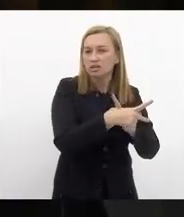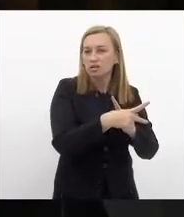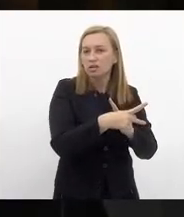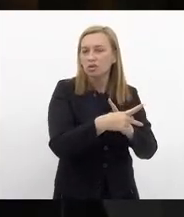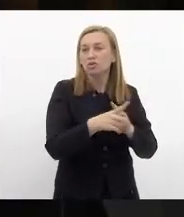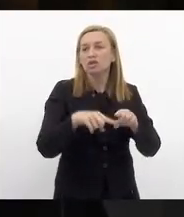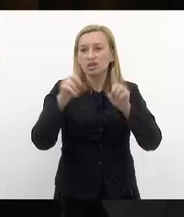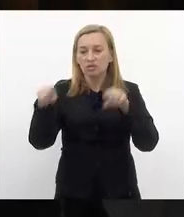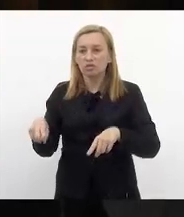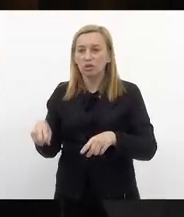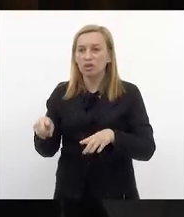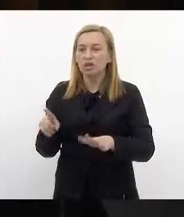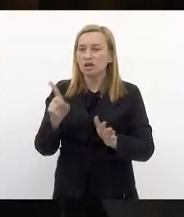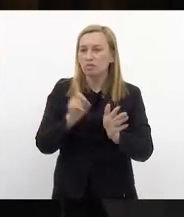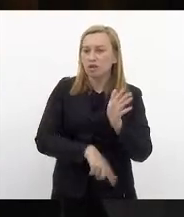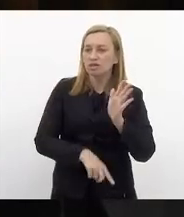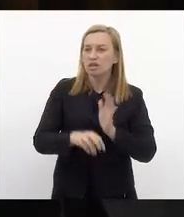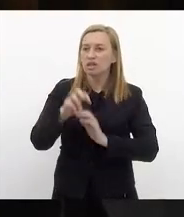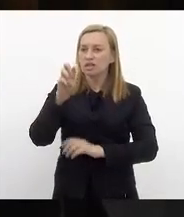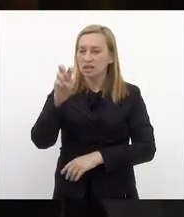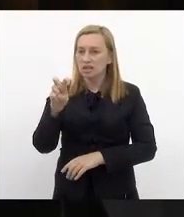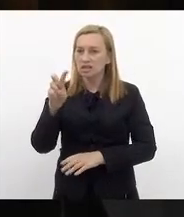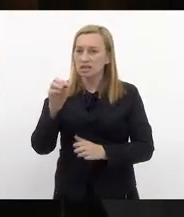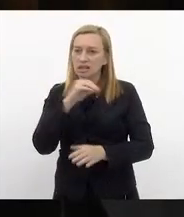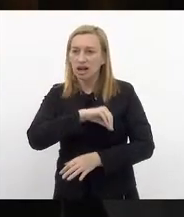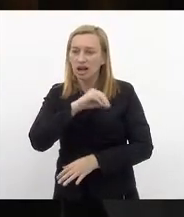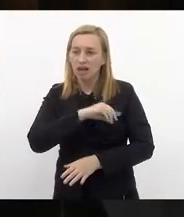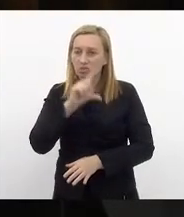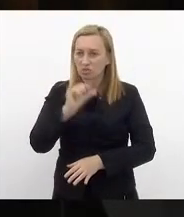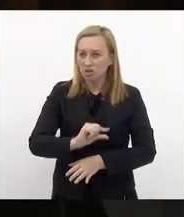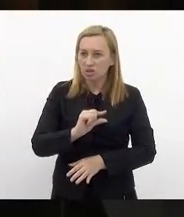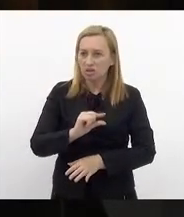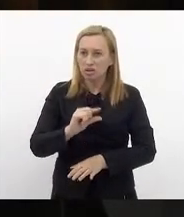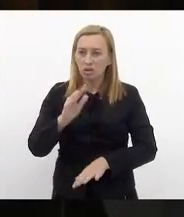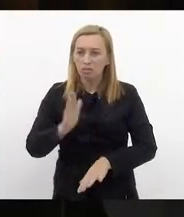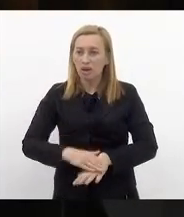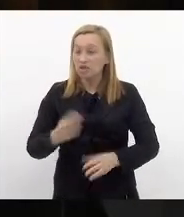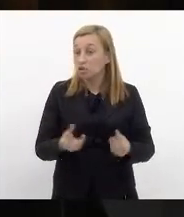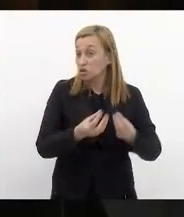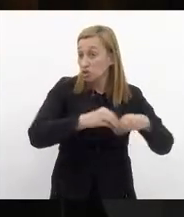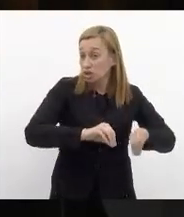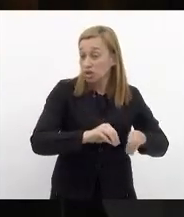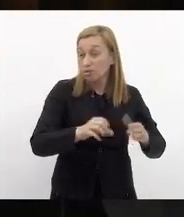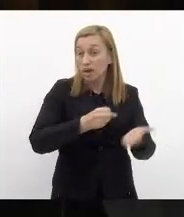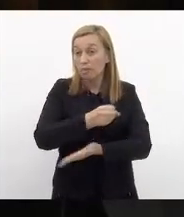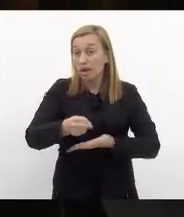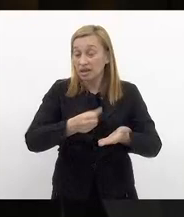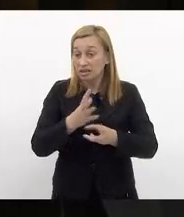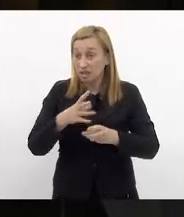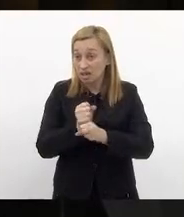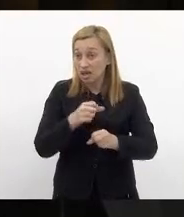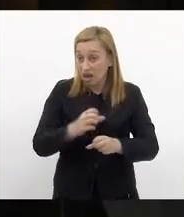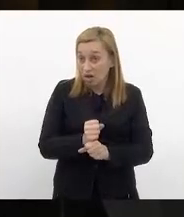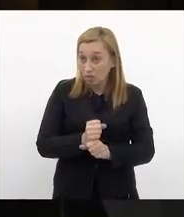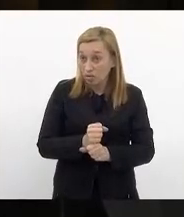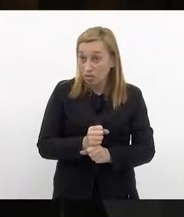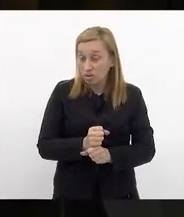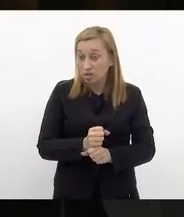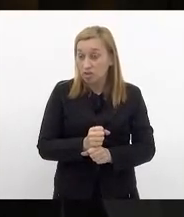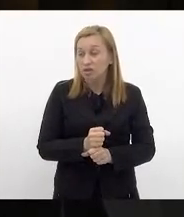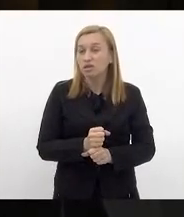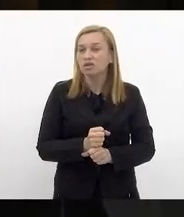servidores que ganham menos de 5 salários mínimos, vão ser os mais afetados. Porque a base de cálculo deixa de ser em